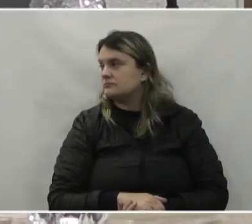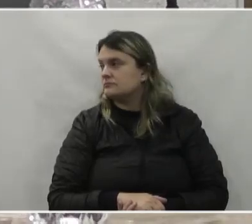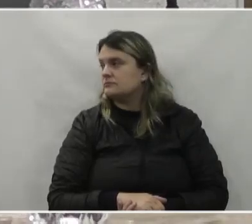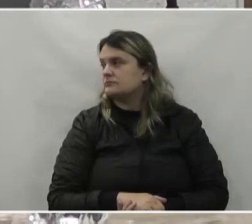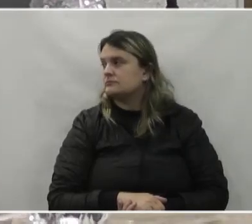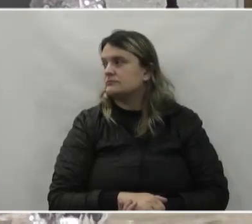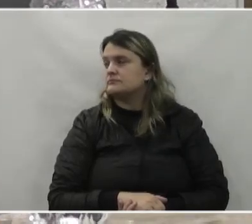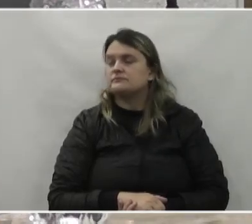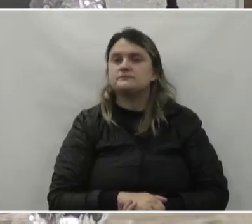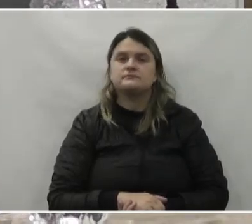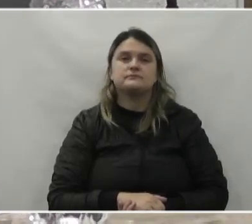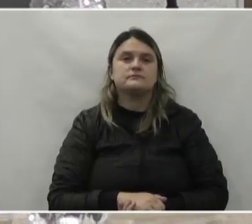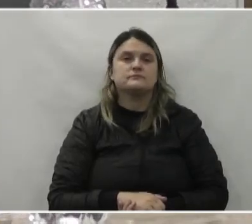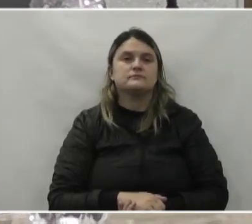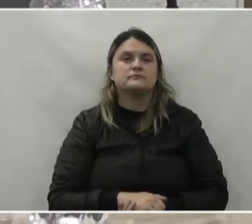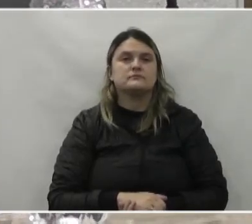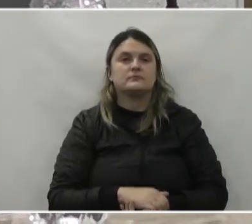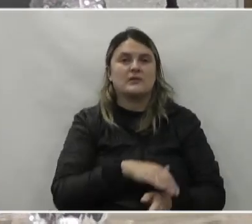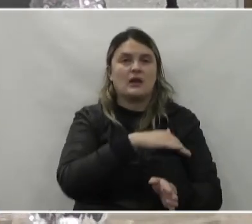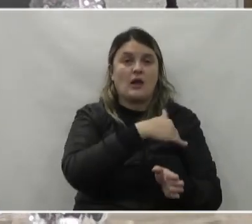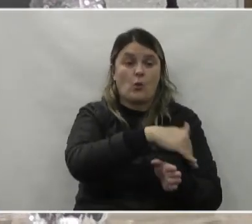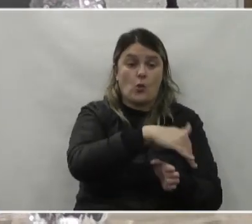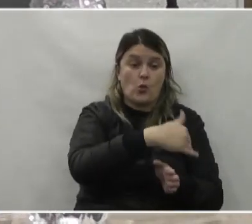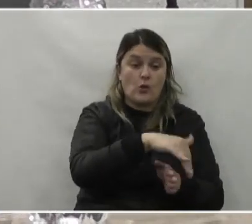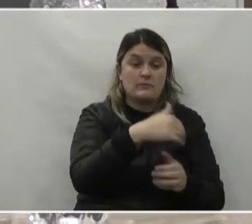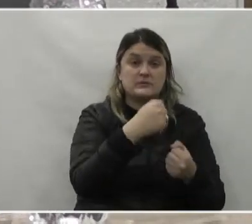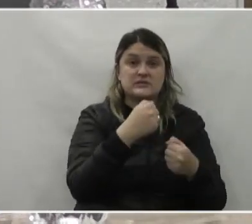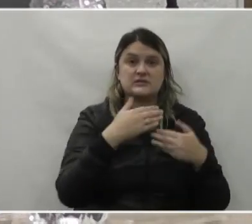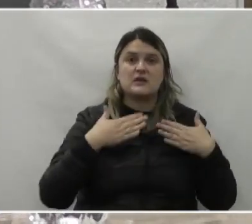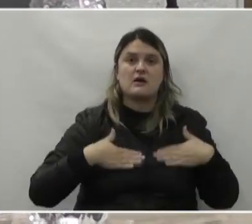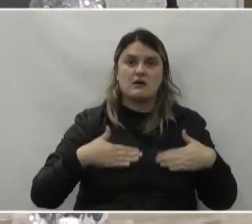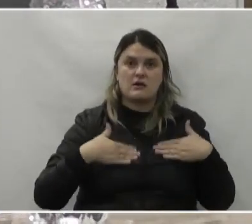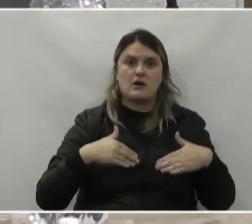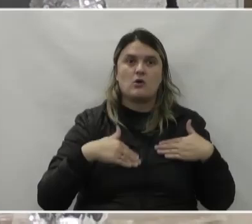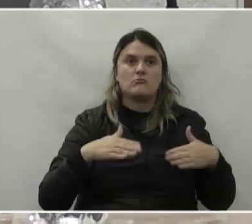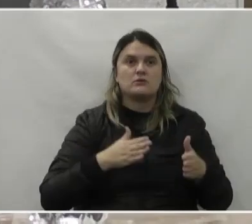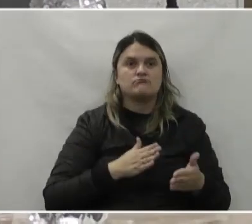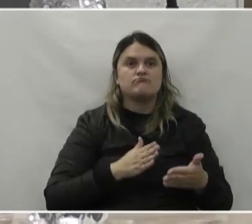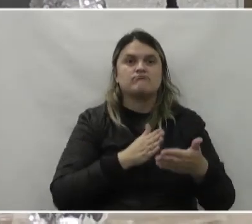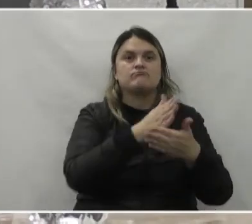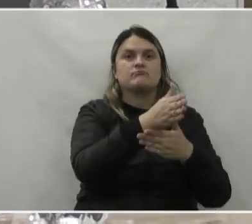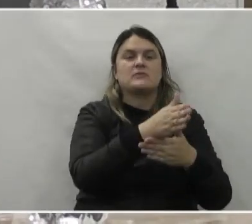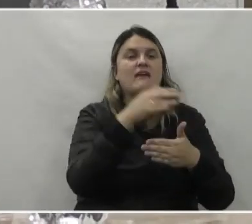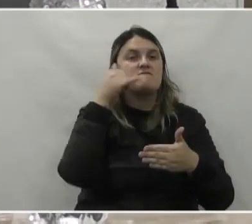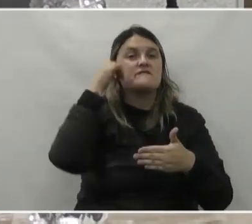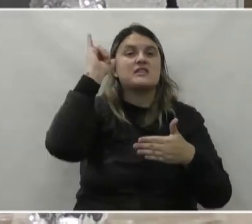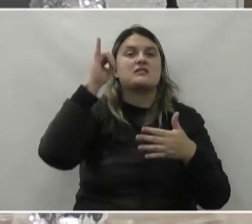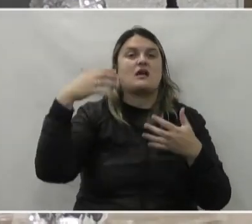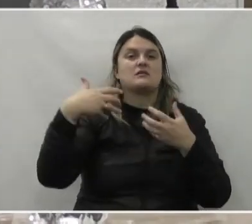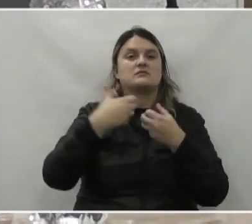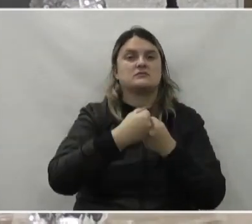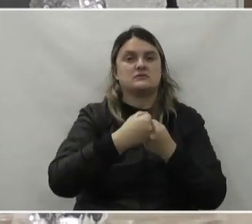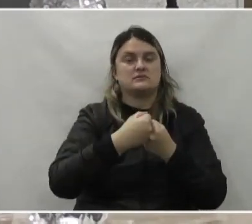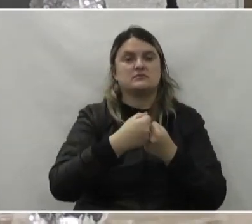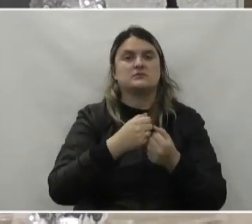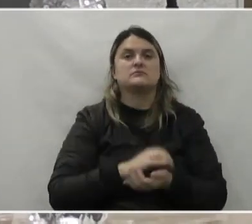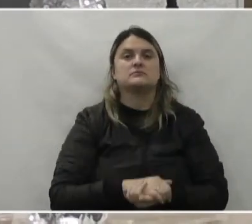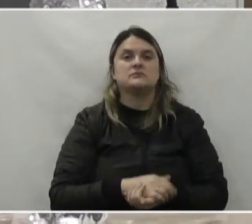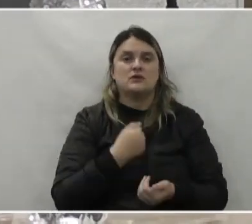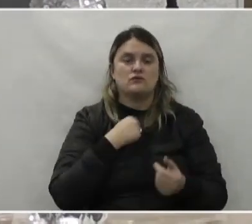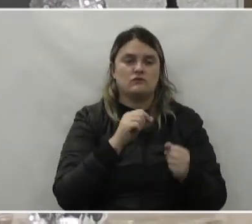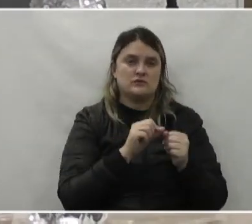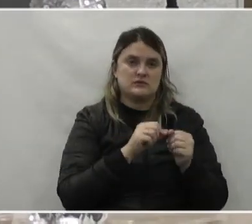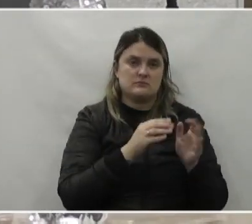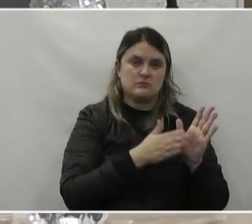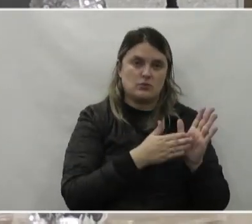que seja mais tranquila a entrada, né, e evite acidentes, como teve evitado há muito tempo. Então, essa que eu